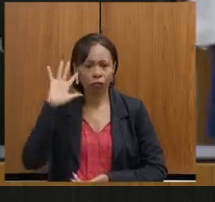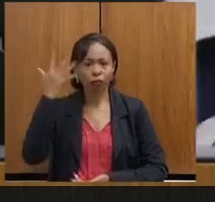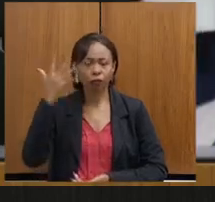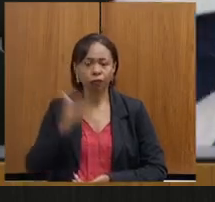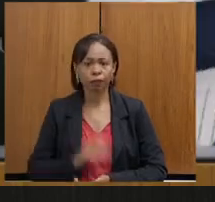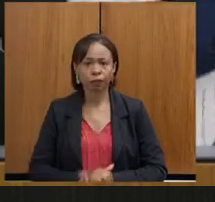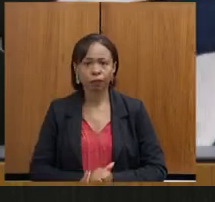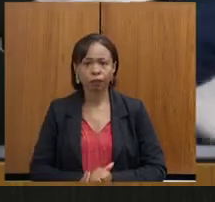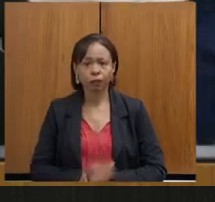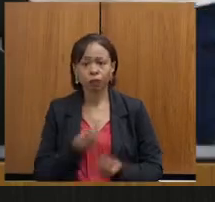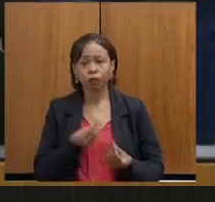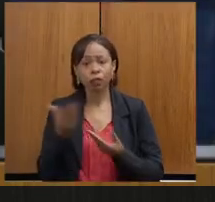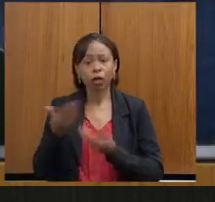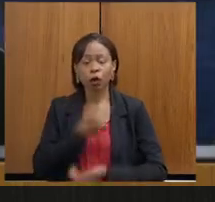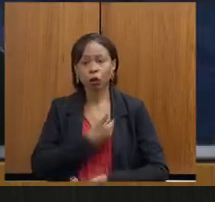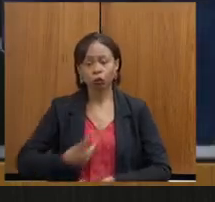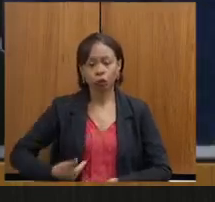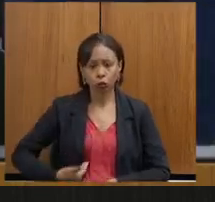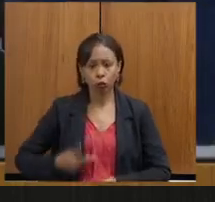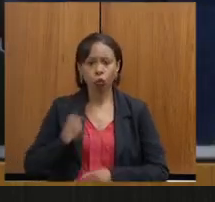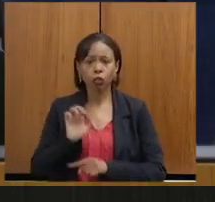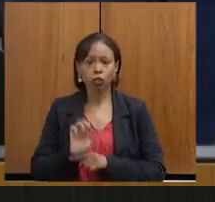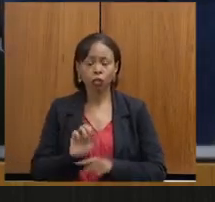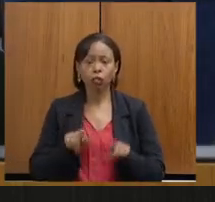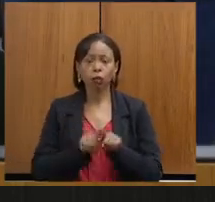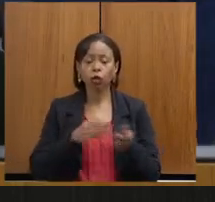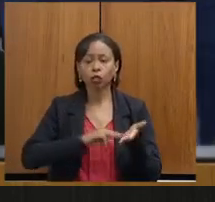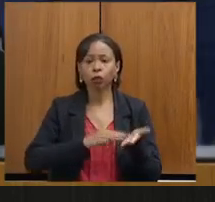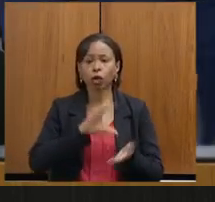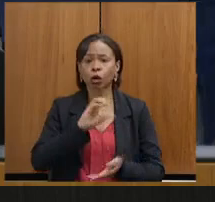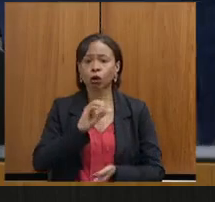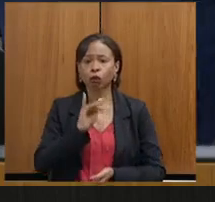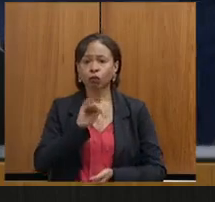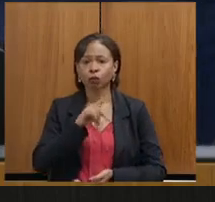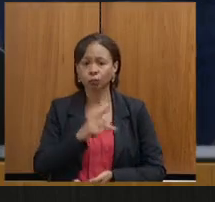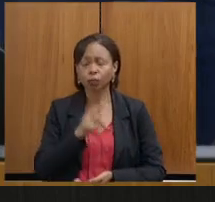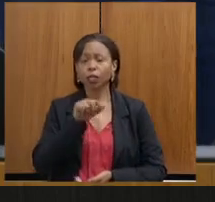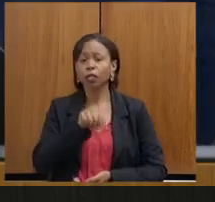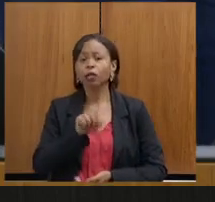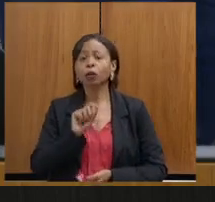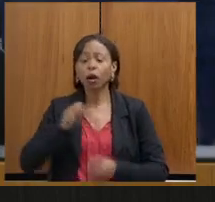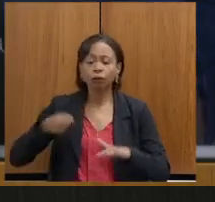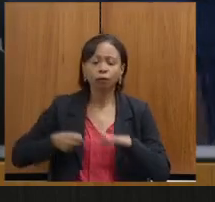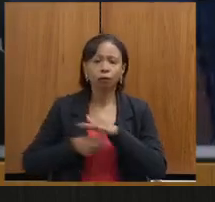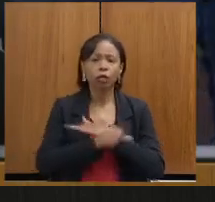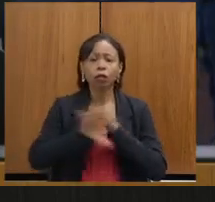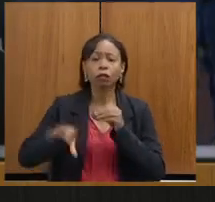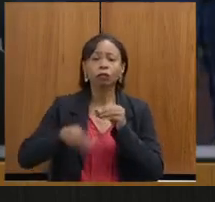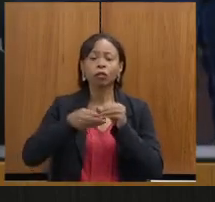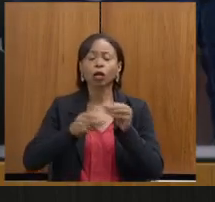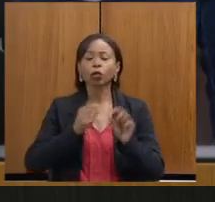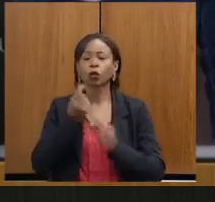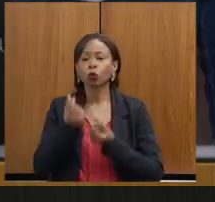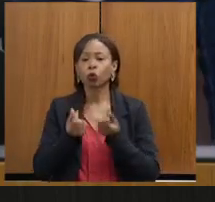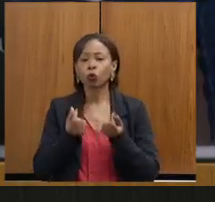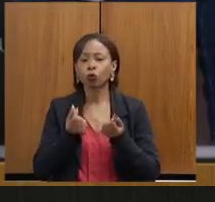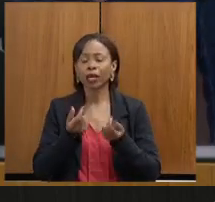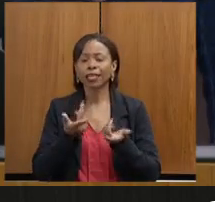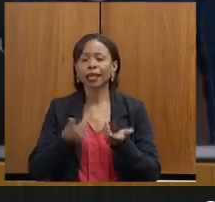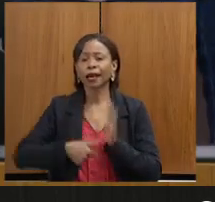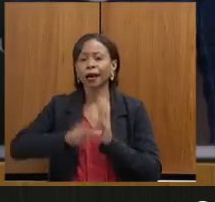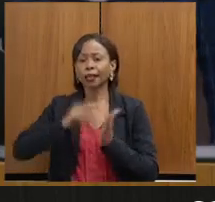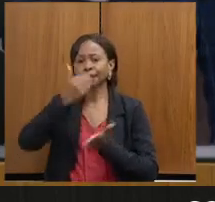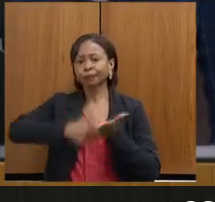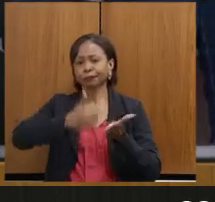a ser encaminhado ao governador do Estado e aos mesmos a confiar pedir providências para que determina a imediata restituição dos valores ilegalmente descontados